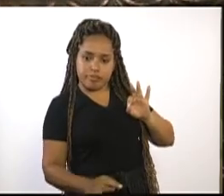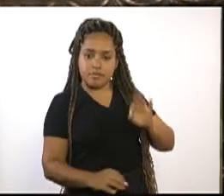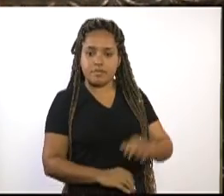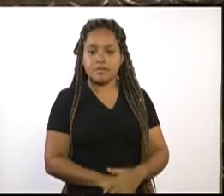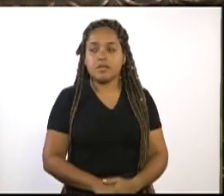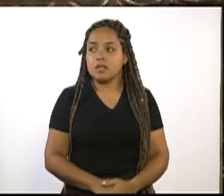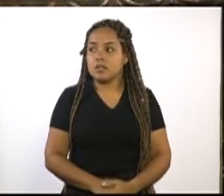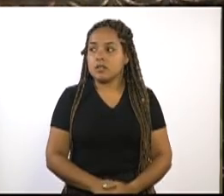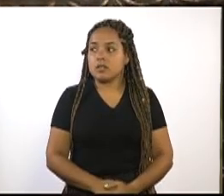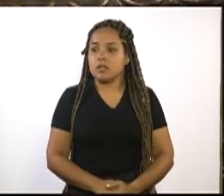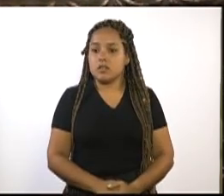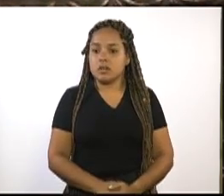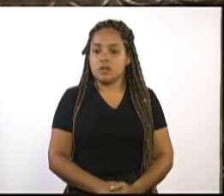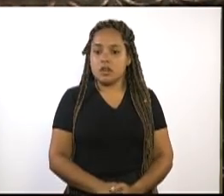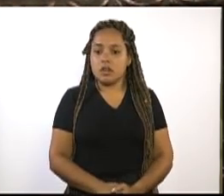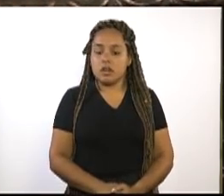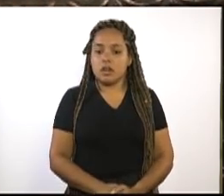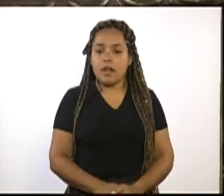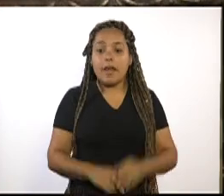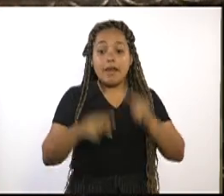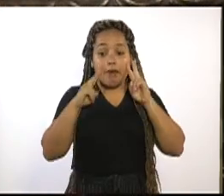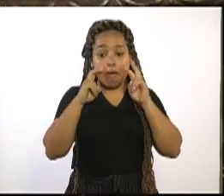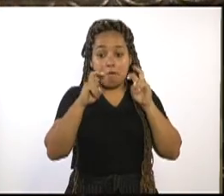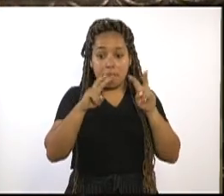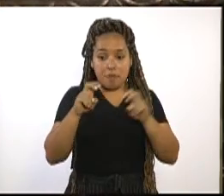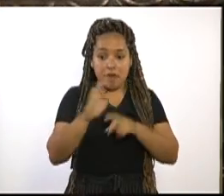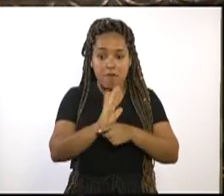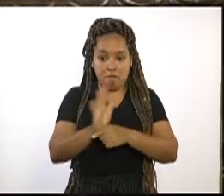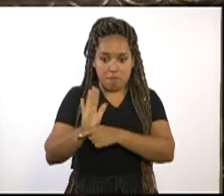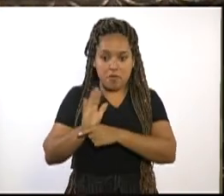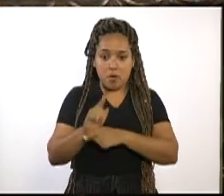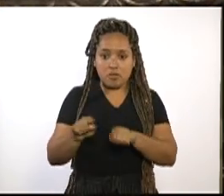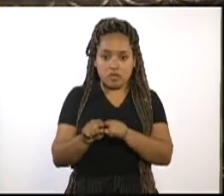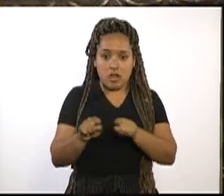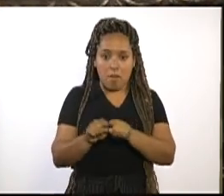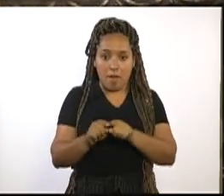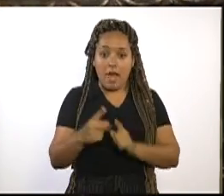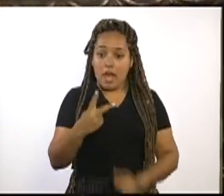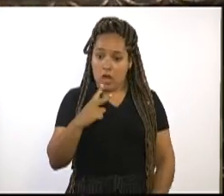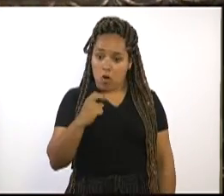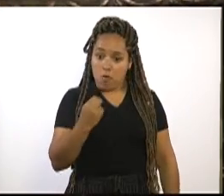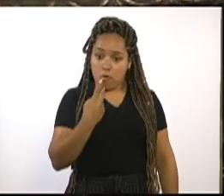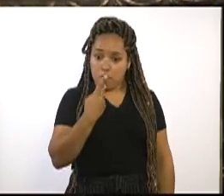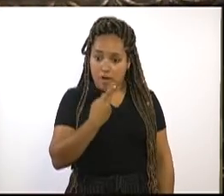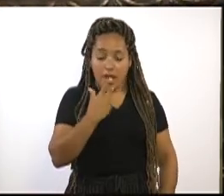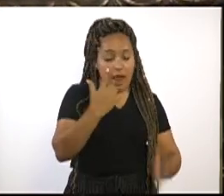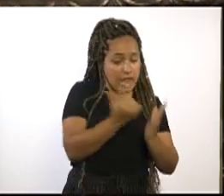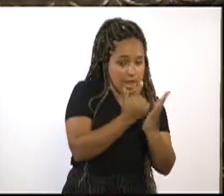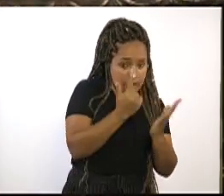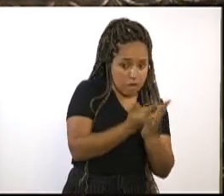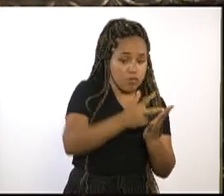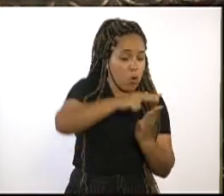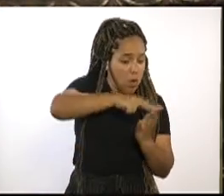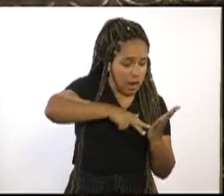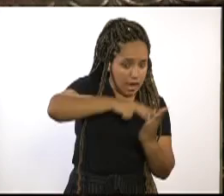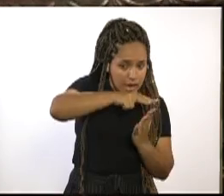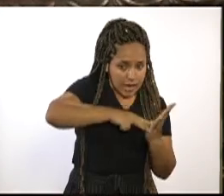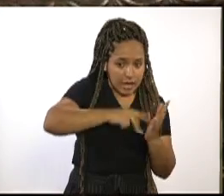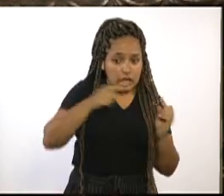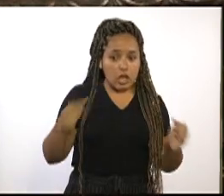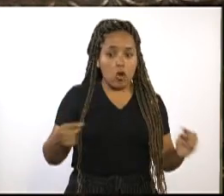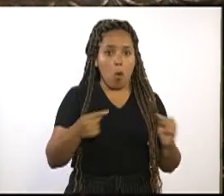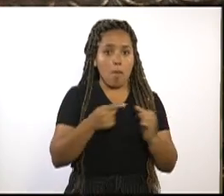e vi alguns filmes, vou citar o último. O livro que eu falei da tirania